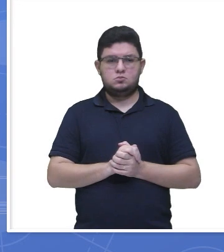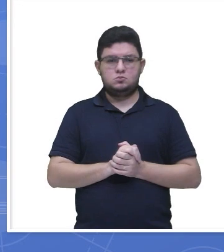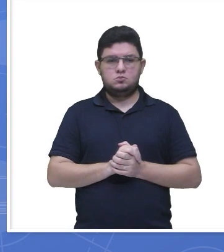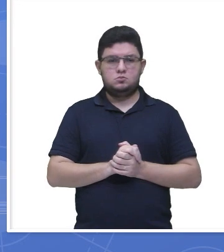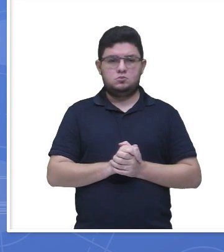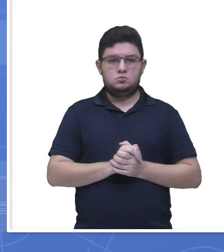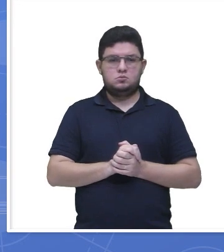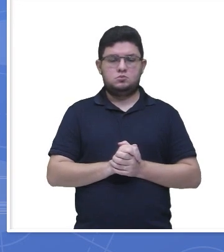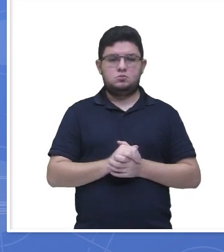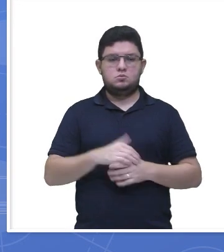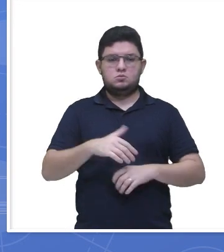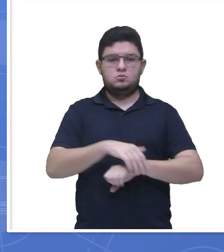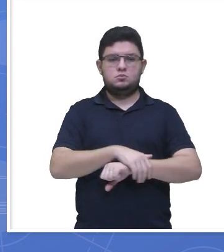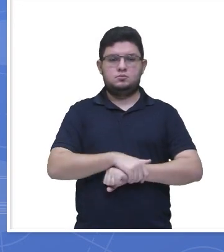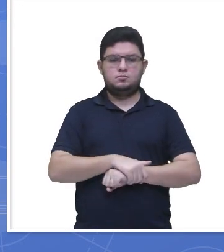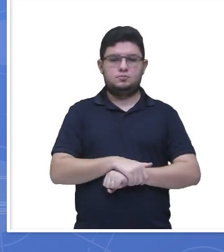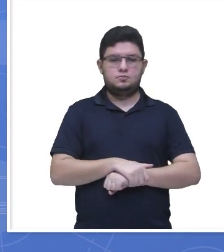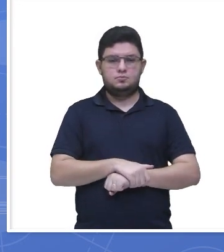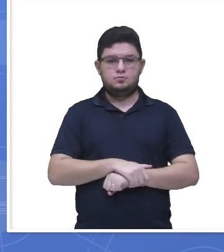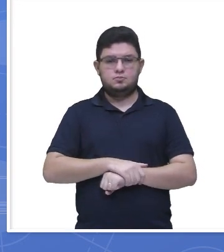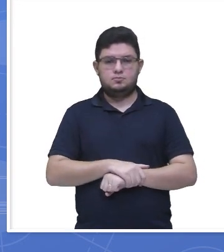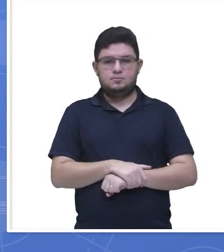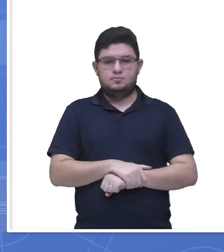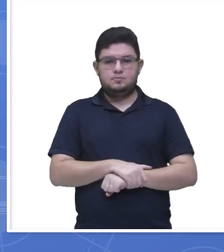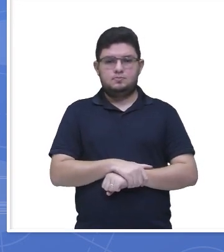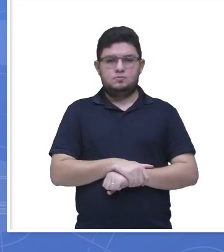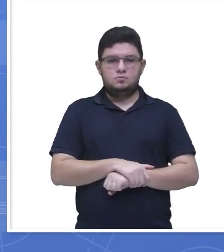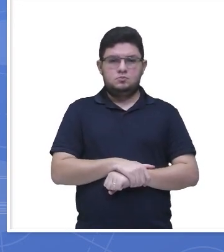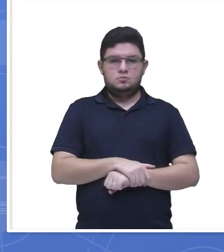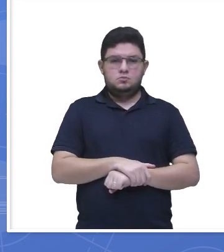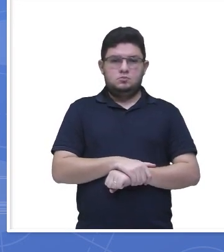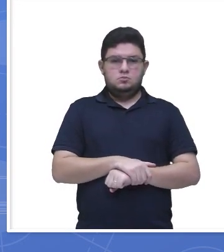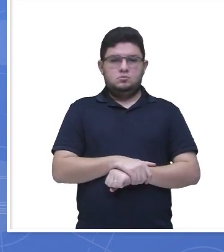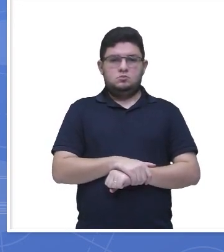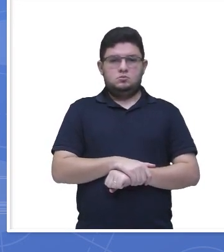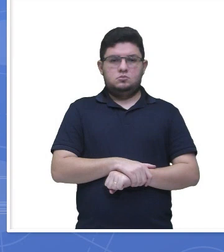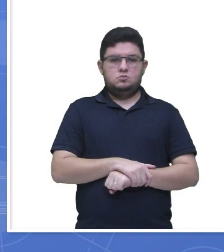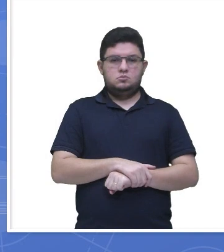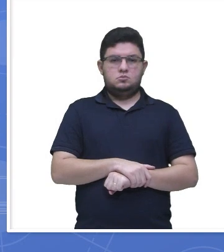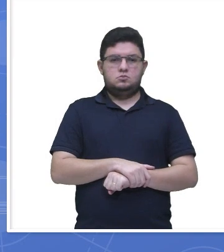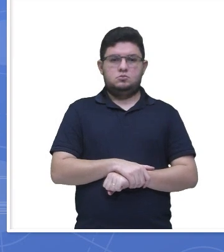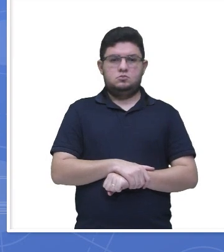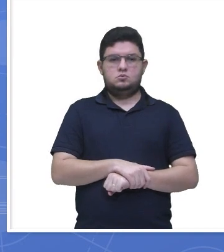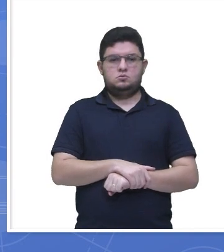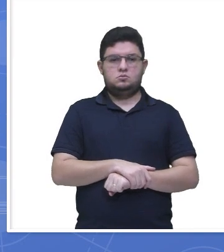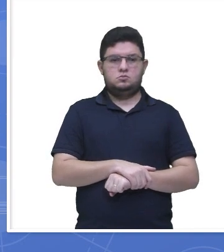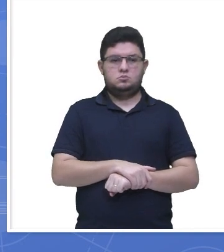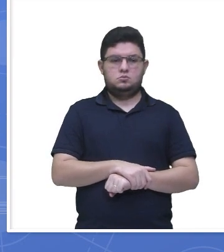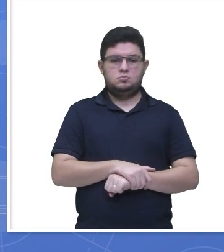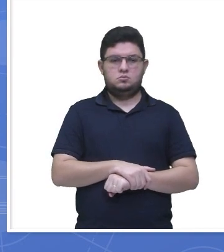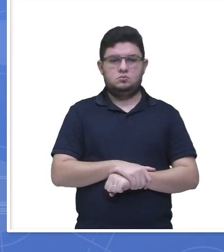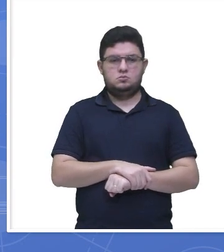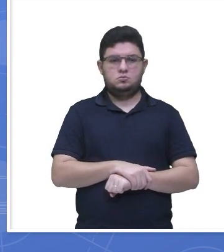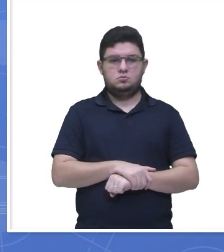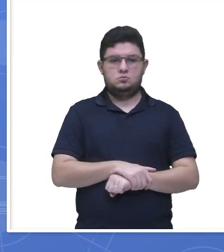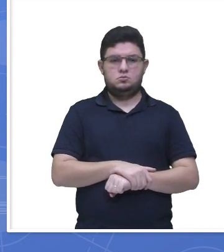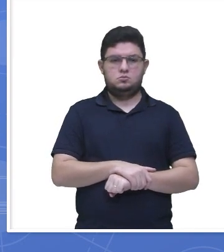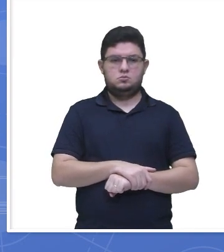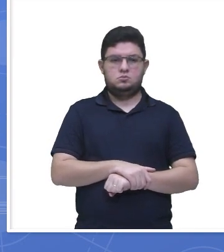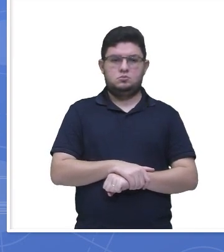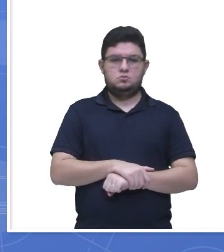to as a global warming. Natural processes can also contribute to climate change, including internal